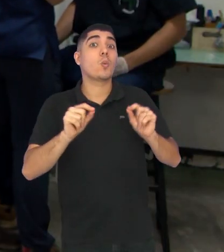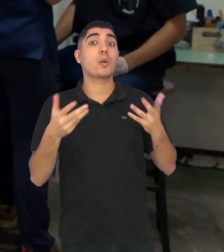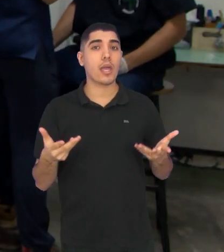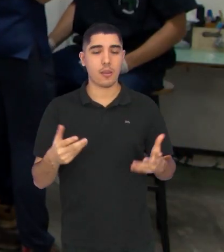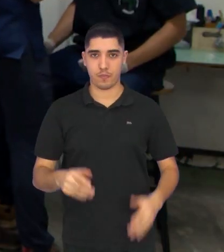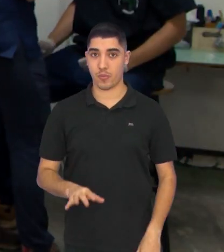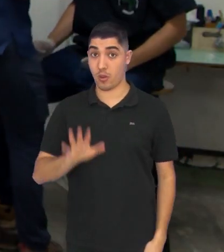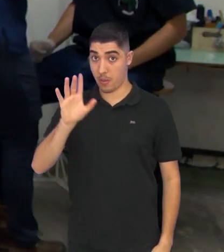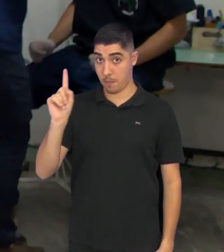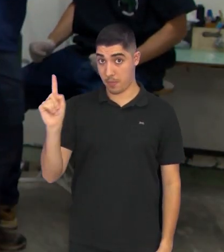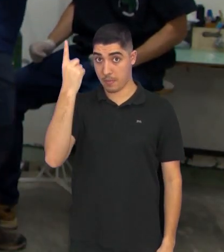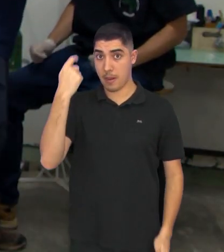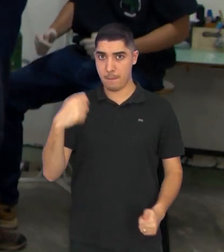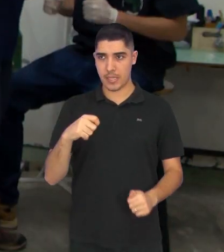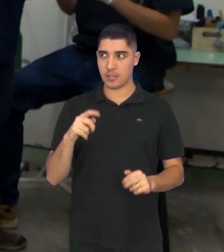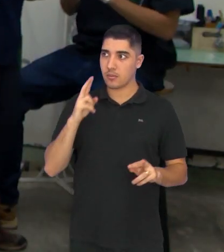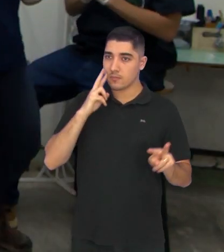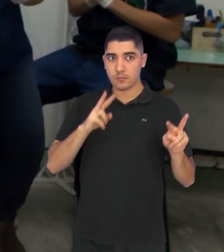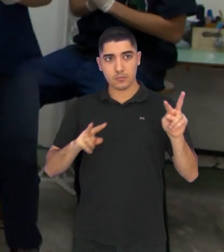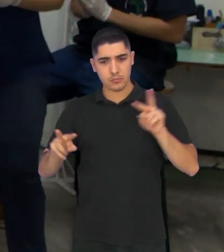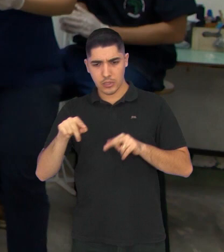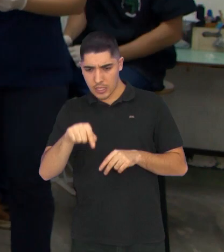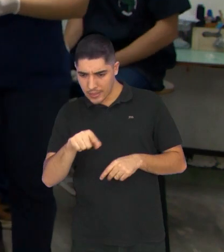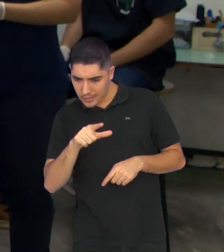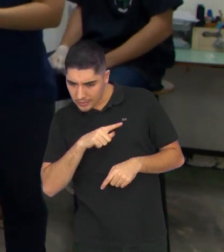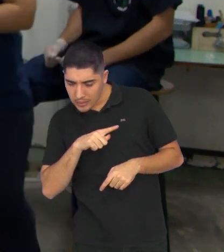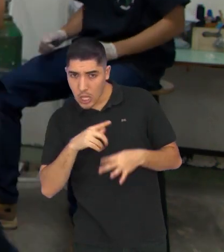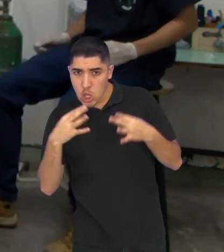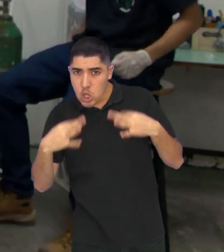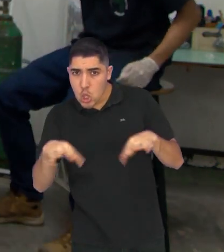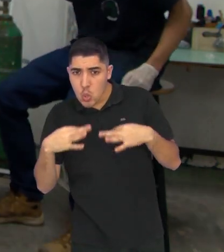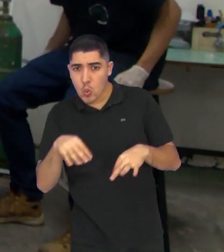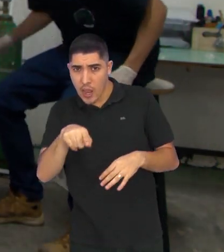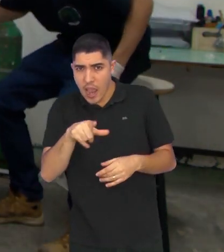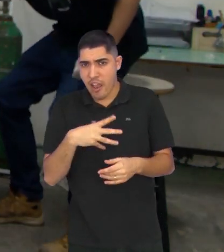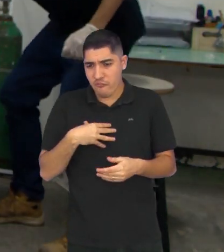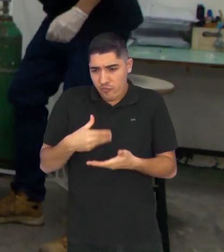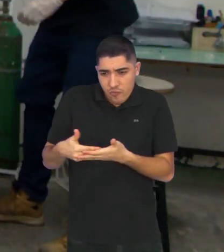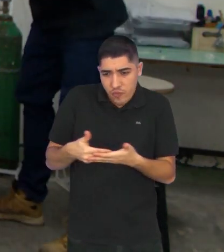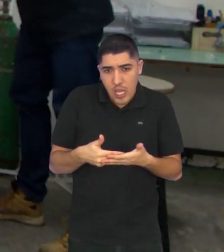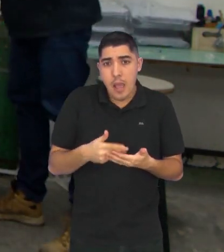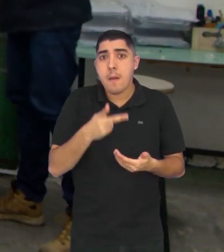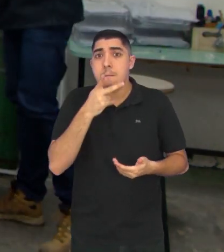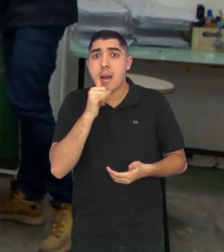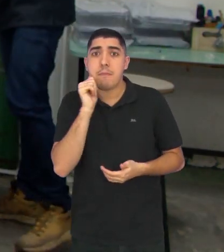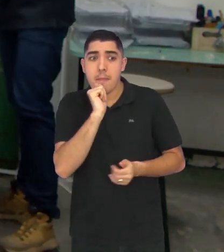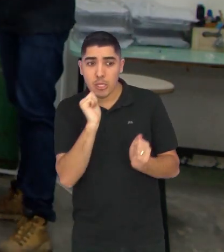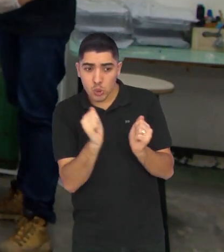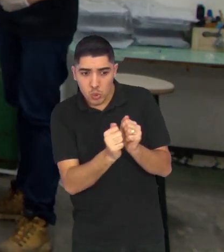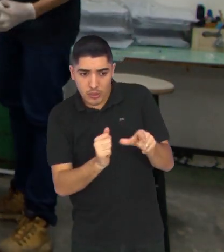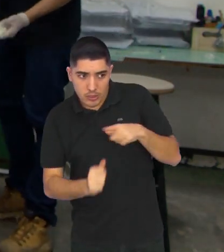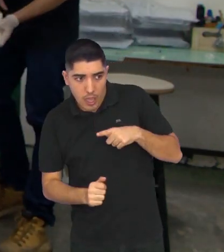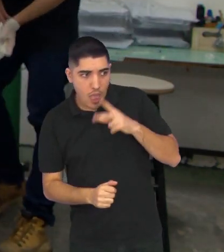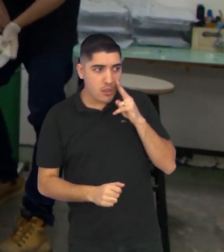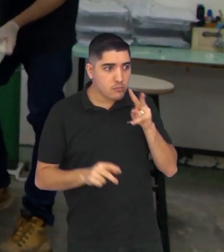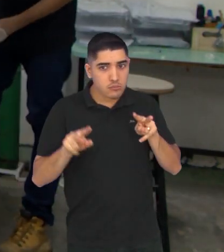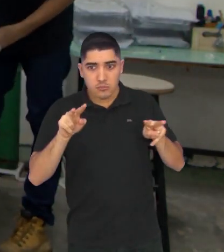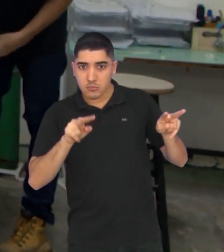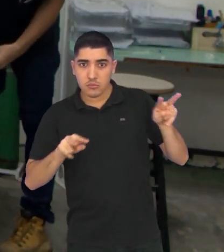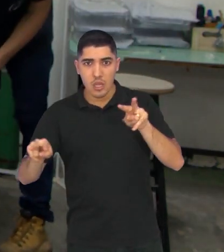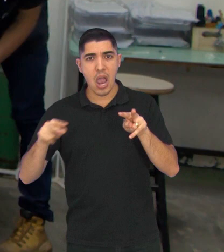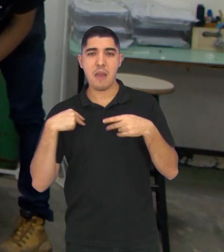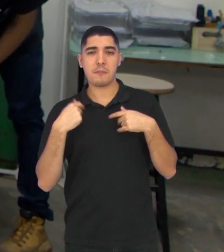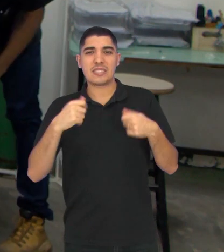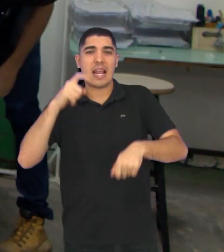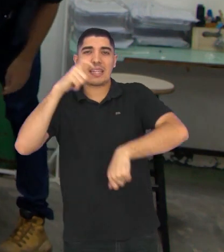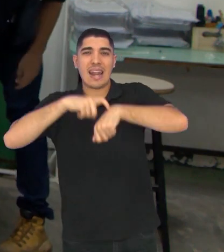tentar fazer uma triagem. Esse animal está machucado? Ele é um filhote? Os pais estão por perto? Nem sempre a gente precisa